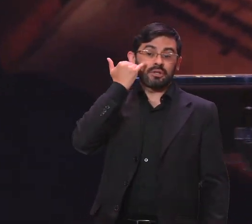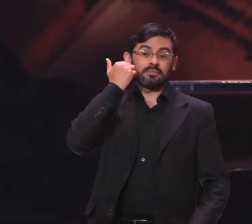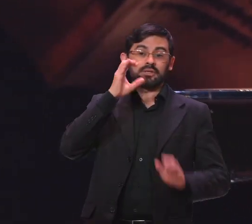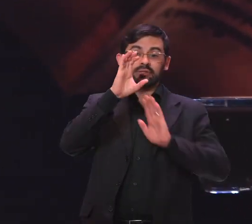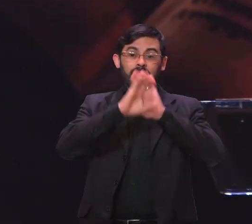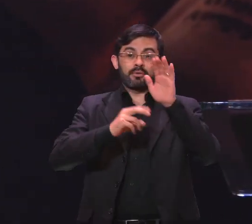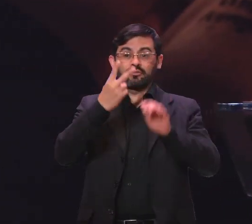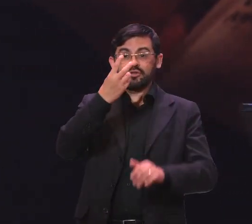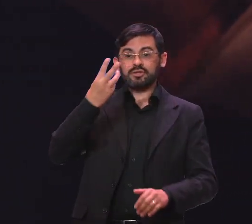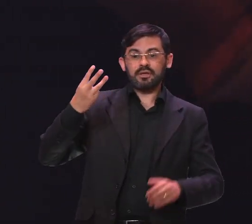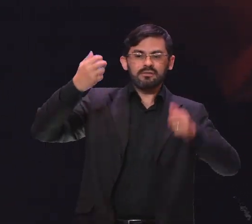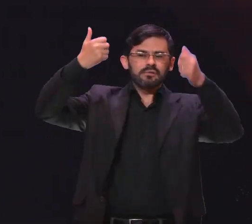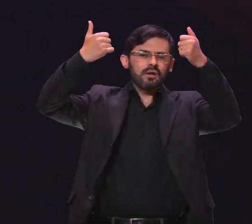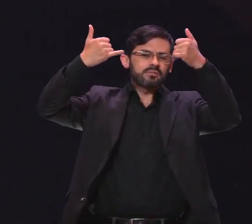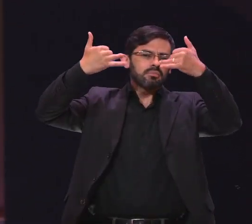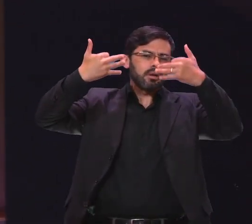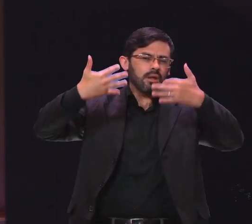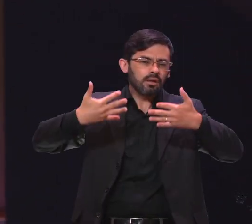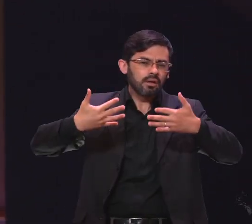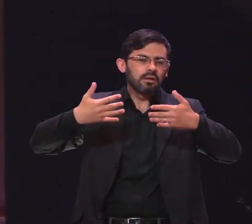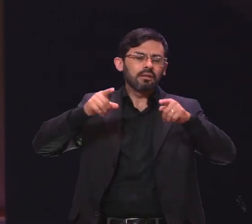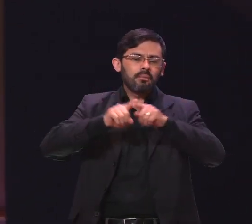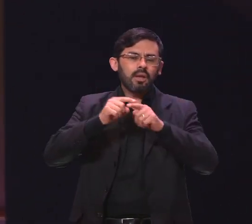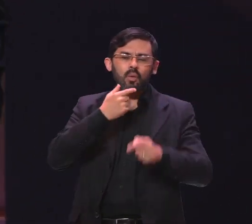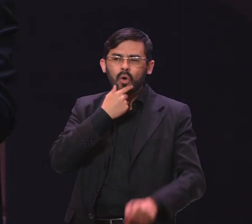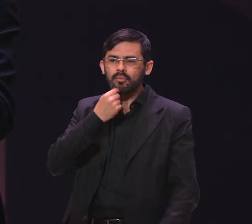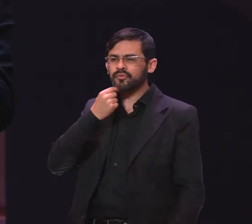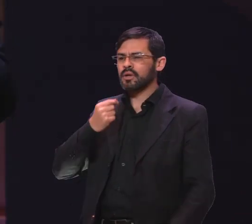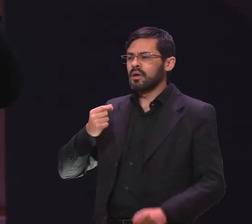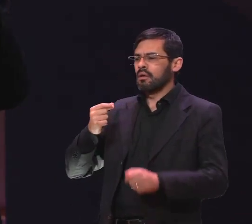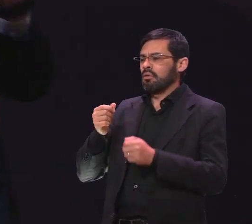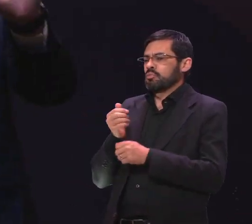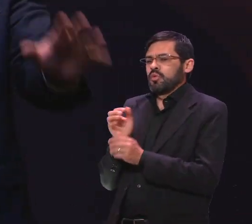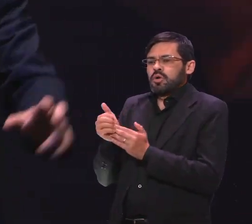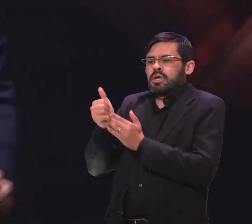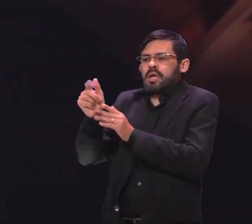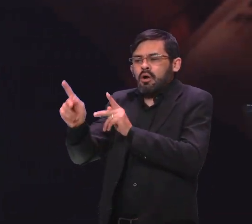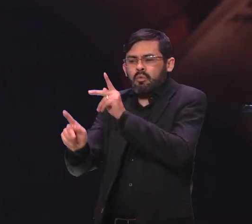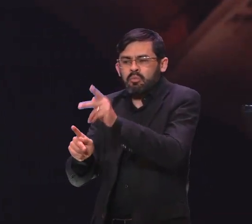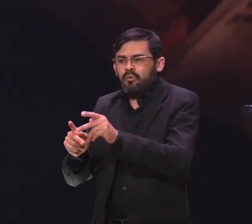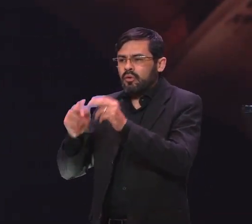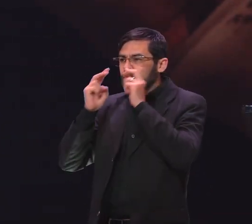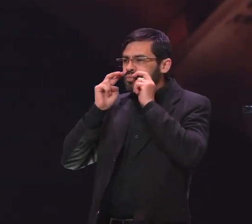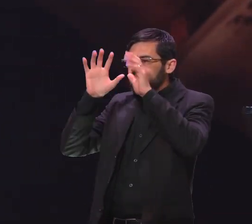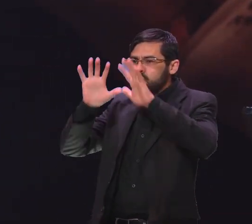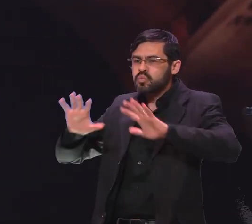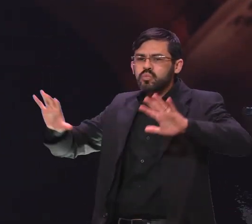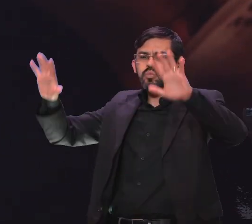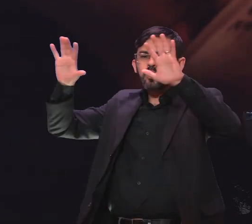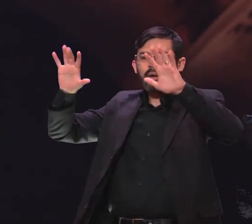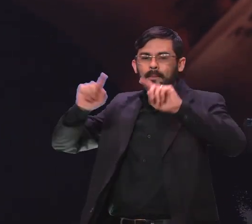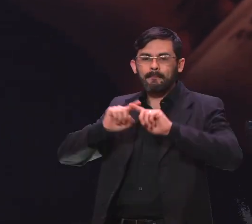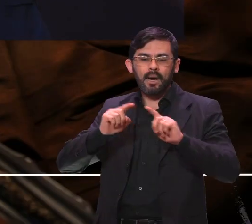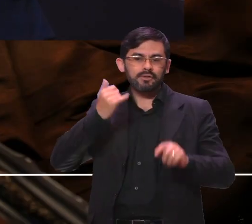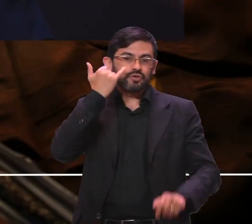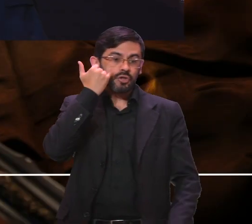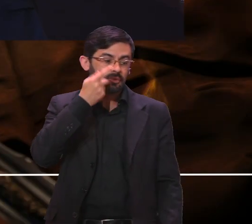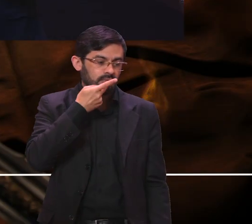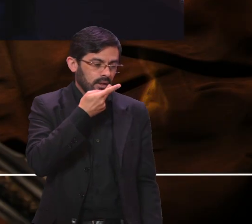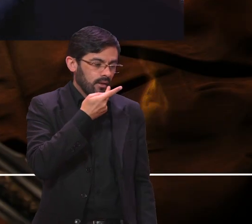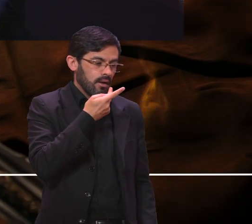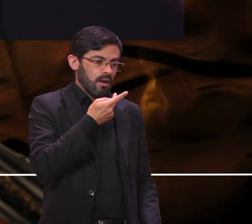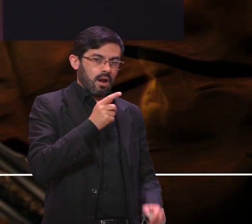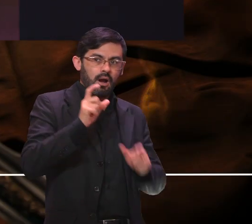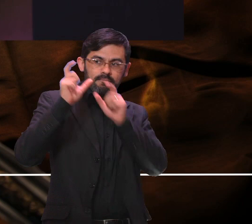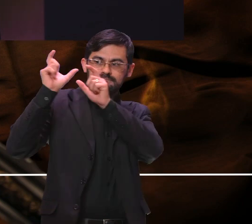falando dos profetas que estavam trazendo sonhos e direções erradas para o povo. E então ele vai falar: a palavra de Deus é como fogo,